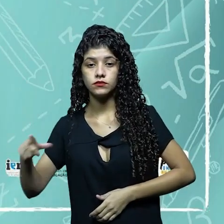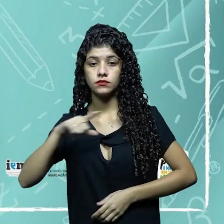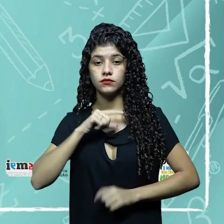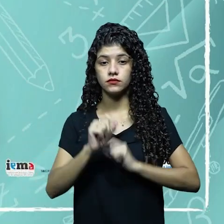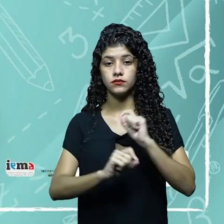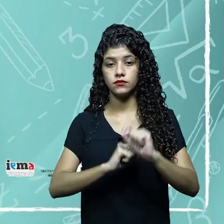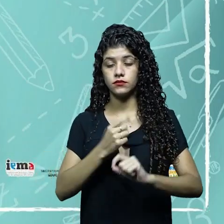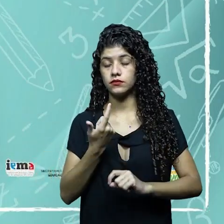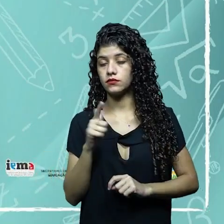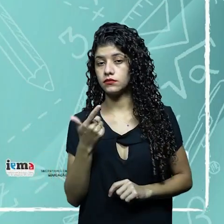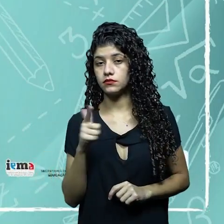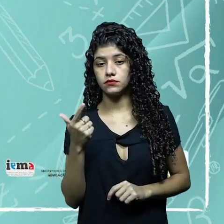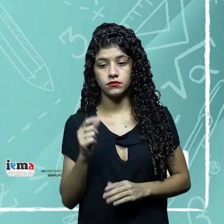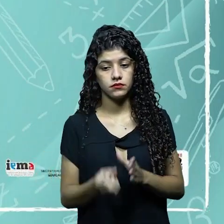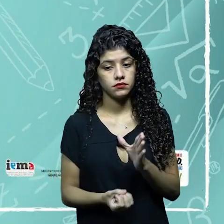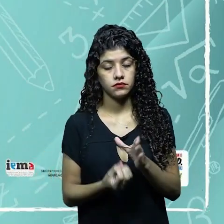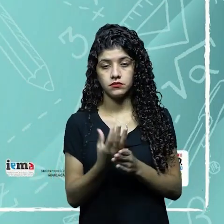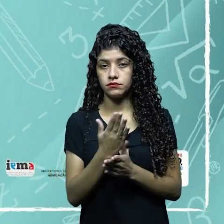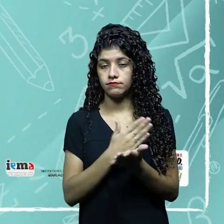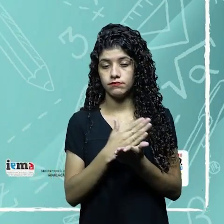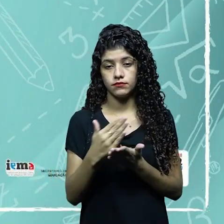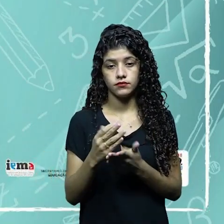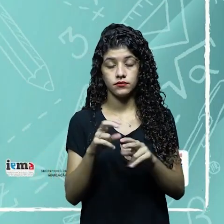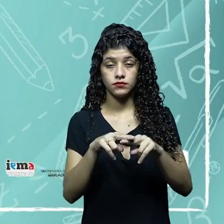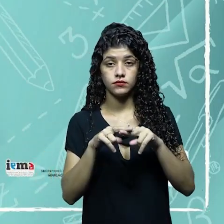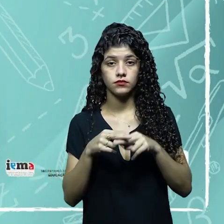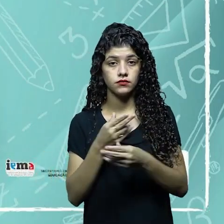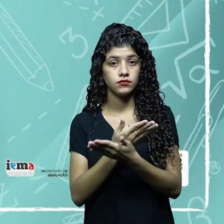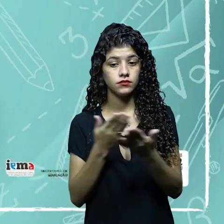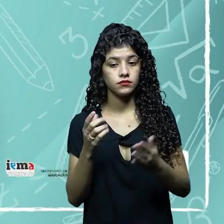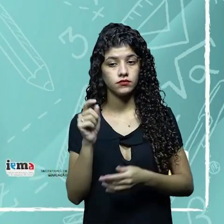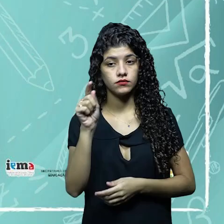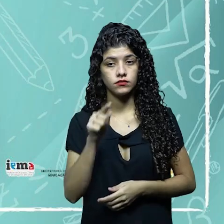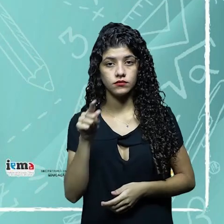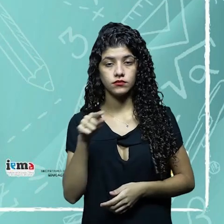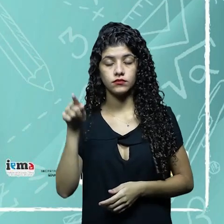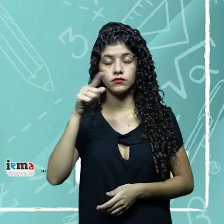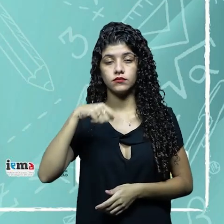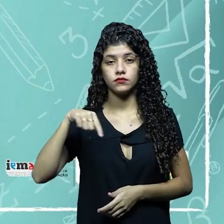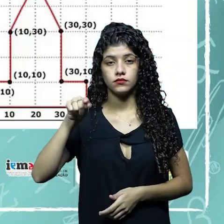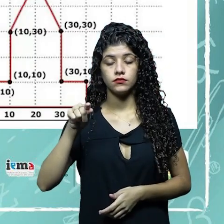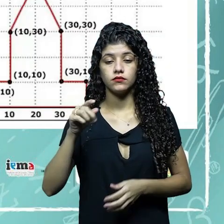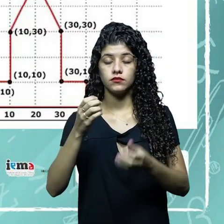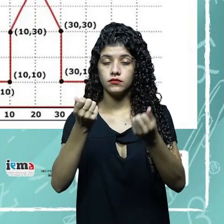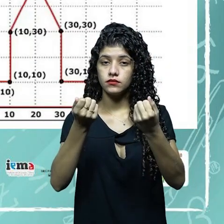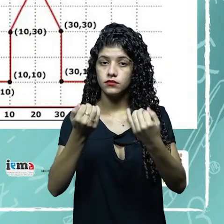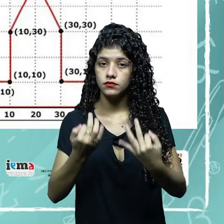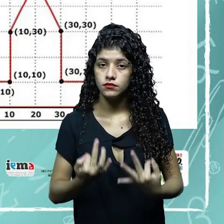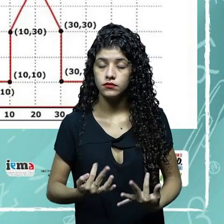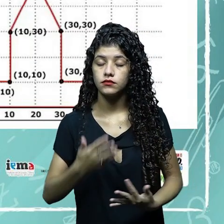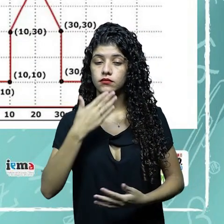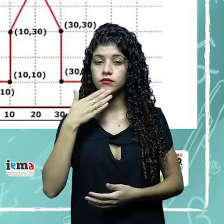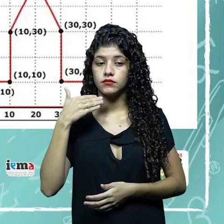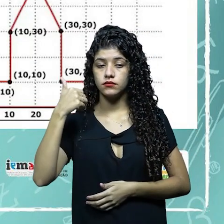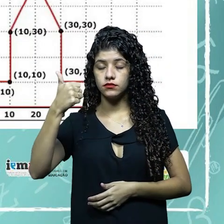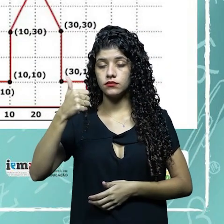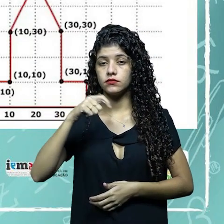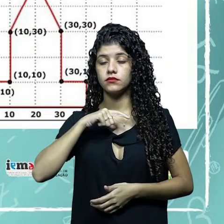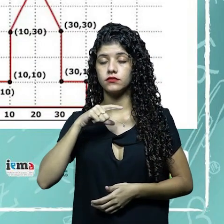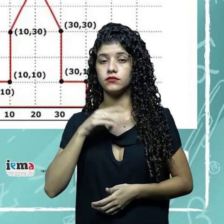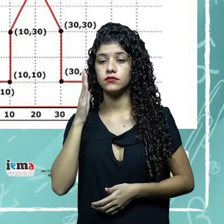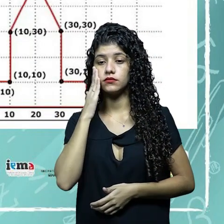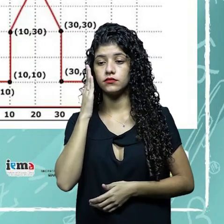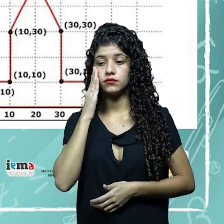no 0. Por isso que você coloca o arroba, tá? Para dar uma direção ali para ele. Então aqui